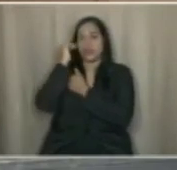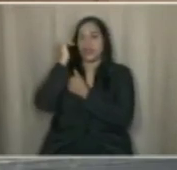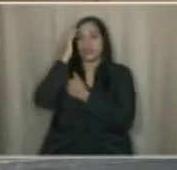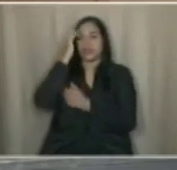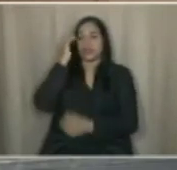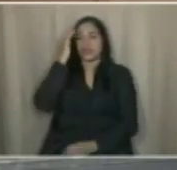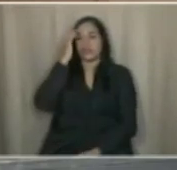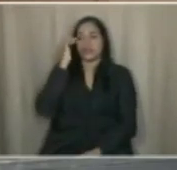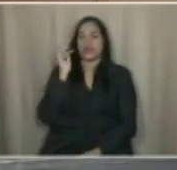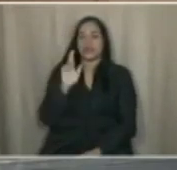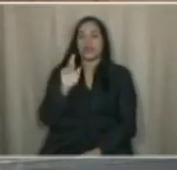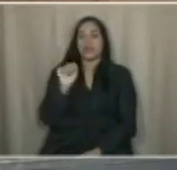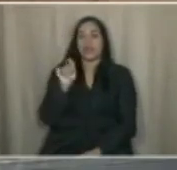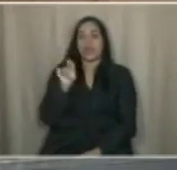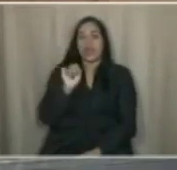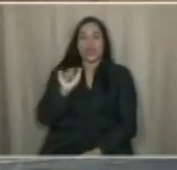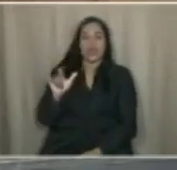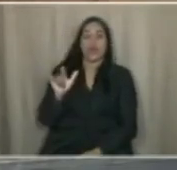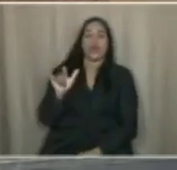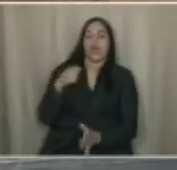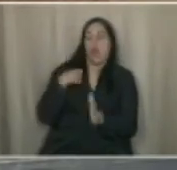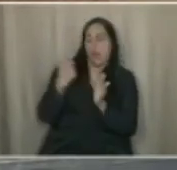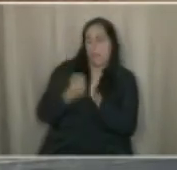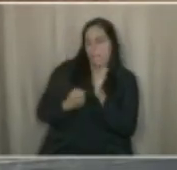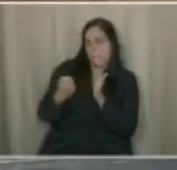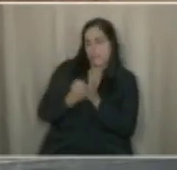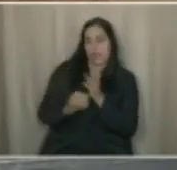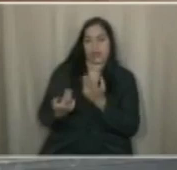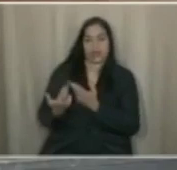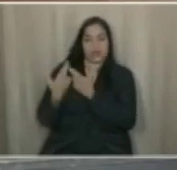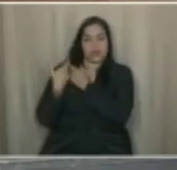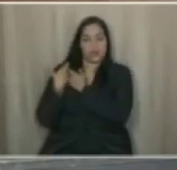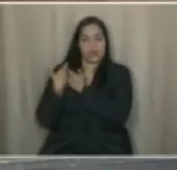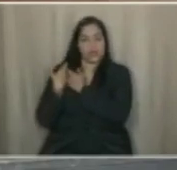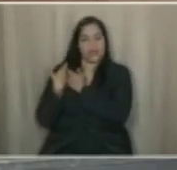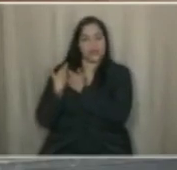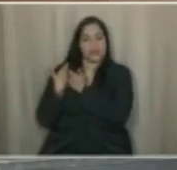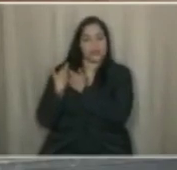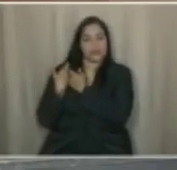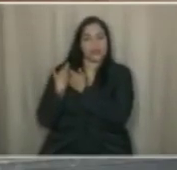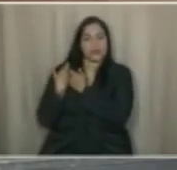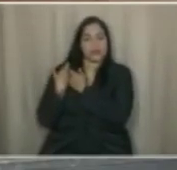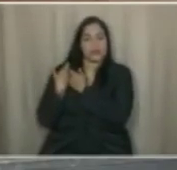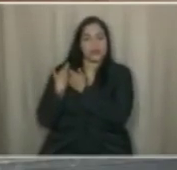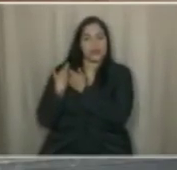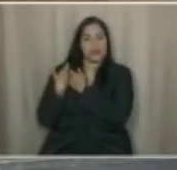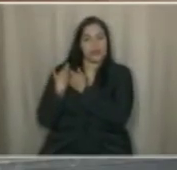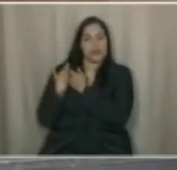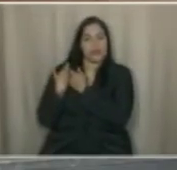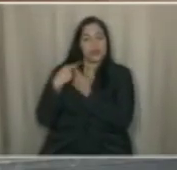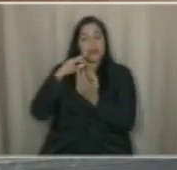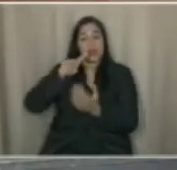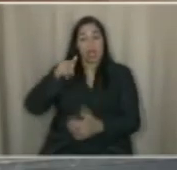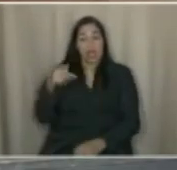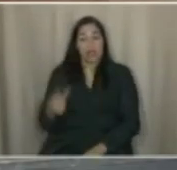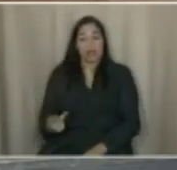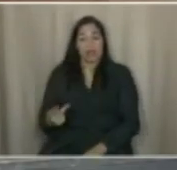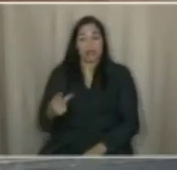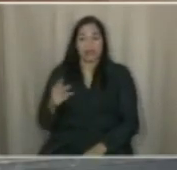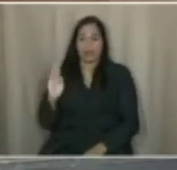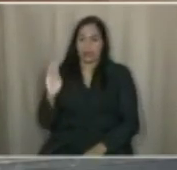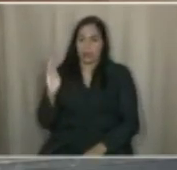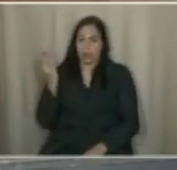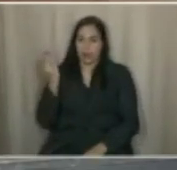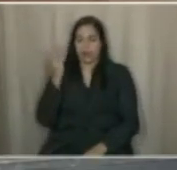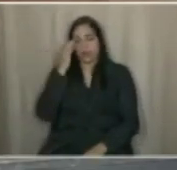Raquel, trágico, precisa ser apurado, cobrado a responsabilidade. Mas foi uma queda no banheiro. Não é